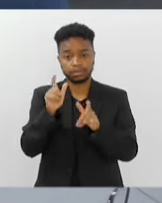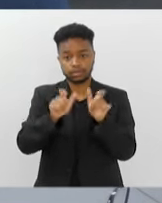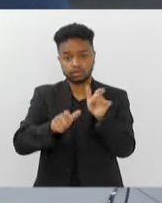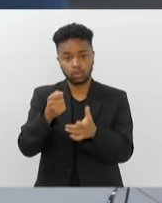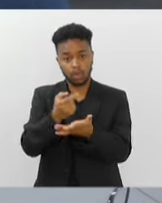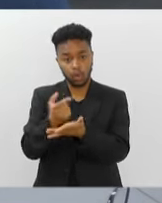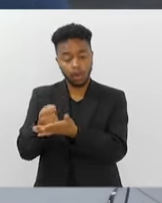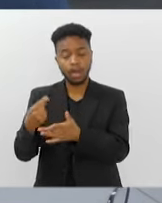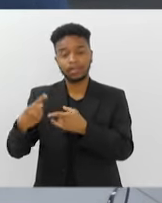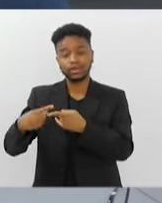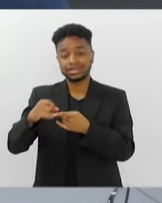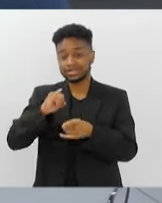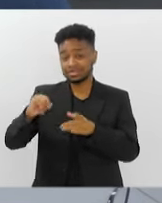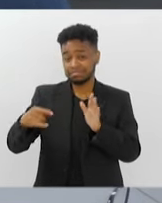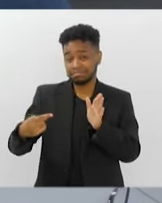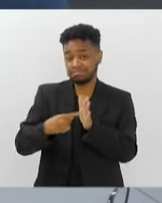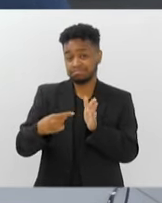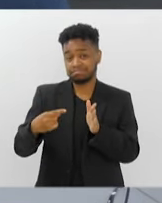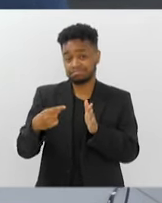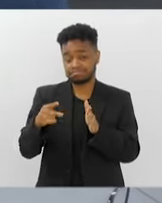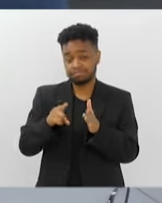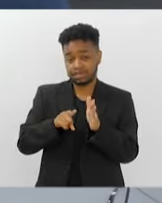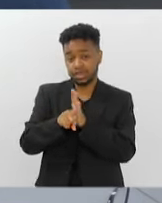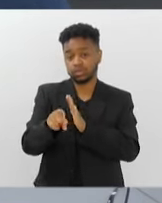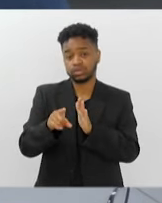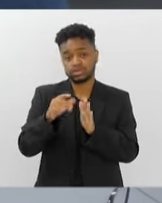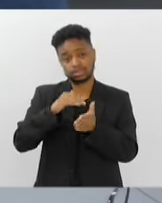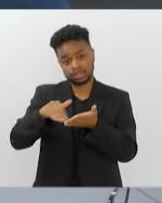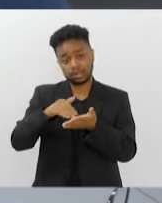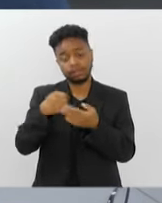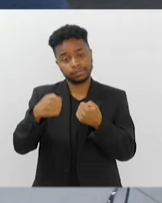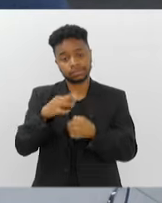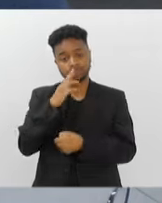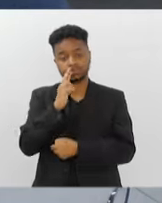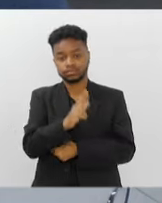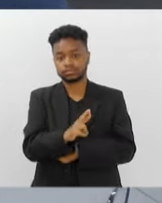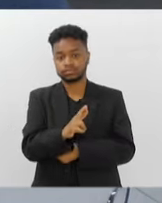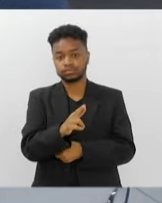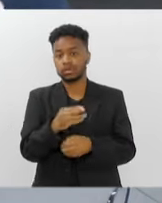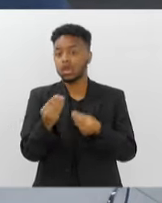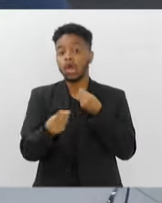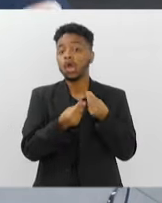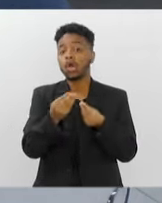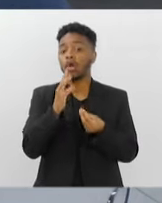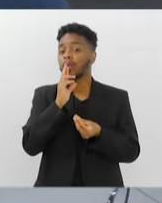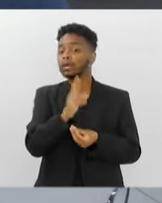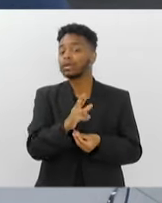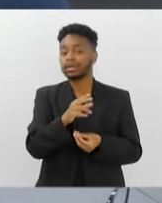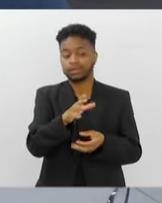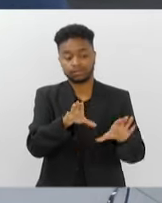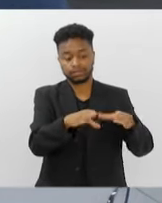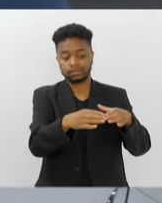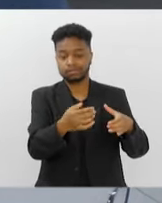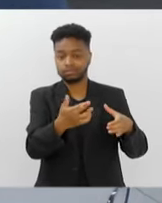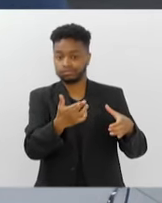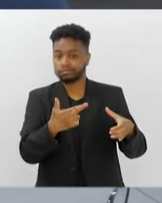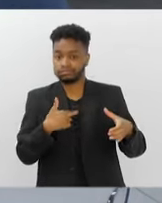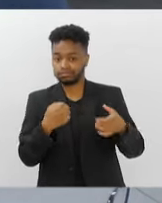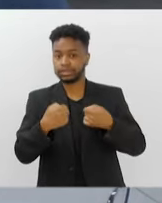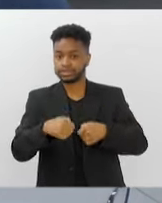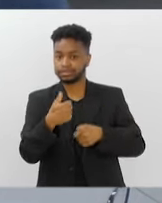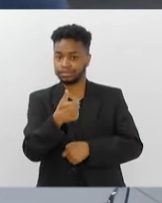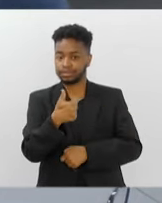consumidor ele quando ele pergunta a secretaria a gente tem que ter resposta e pra gente ter resposta a gente precisa que eles respondam então assim no